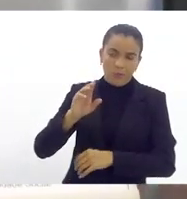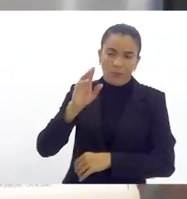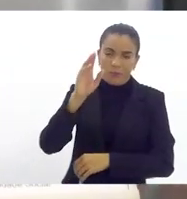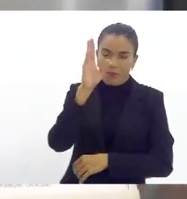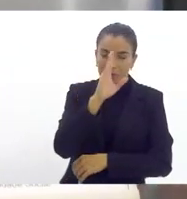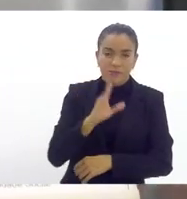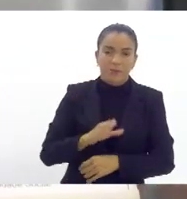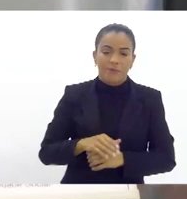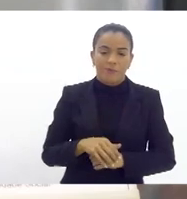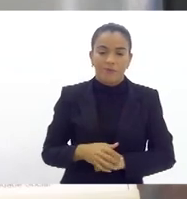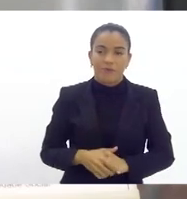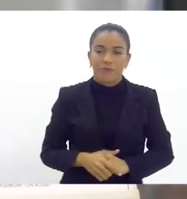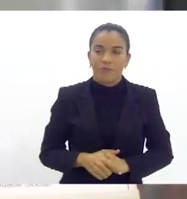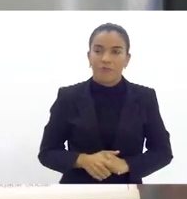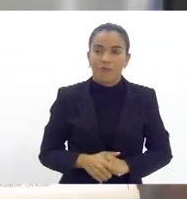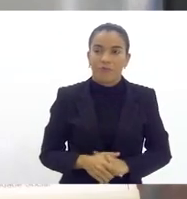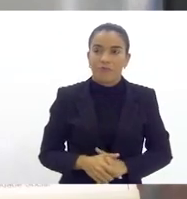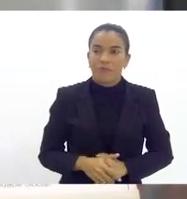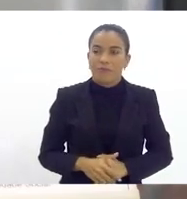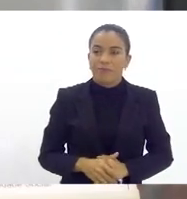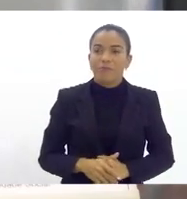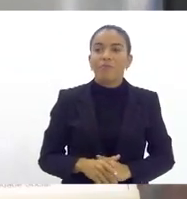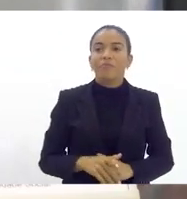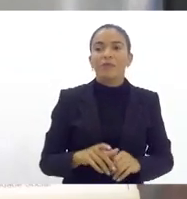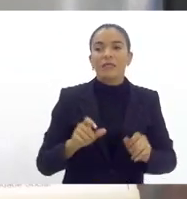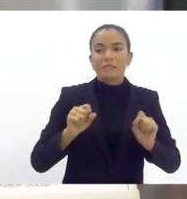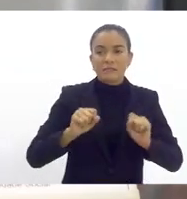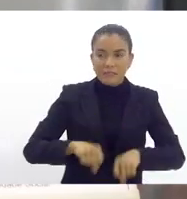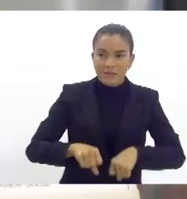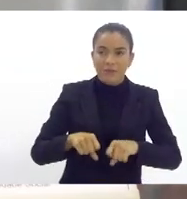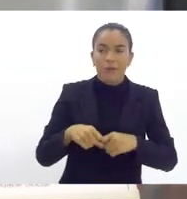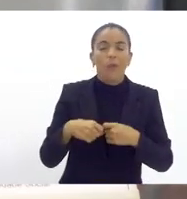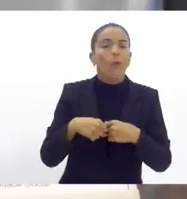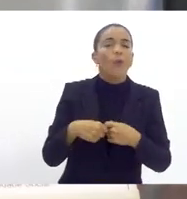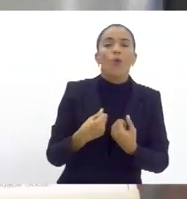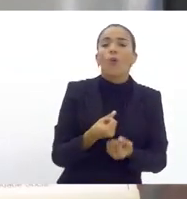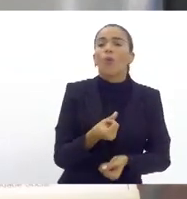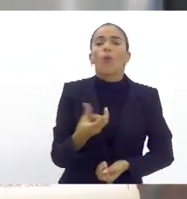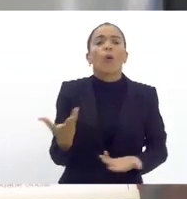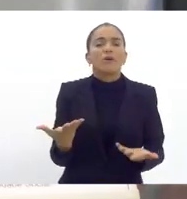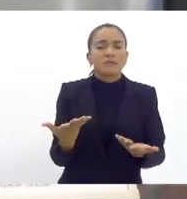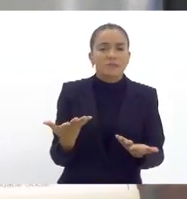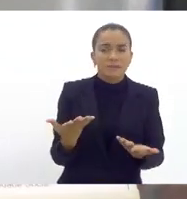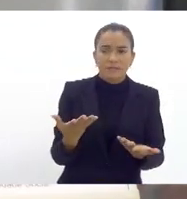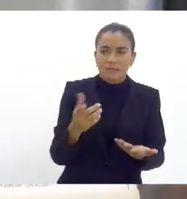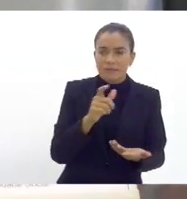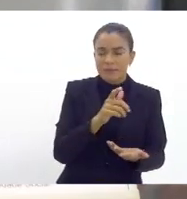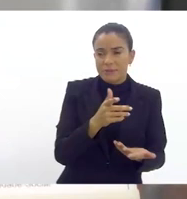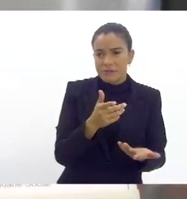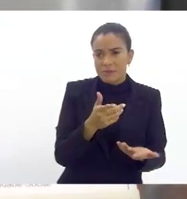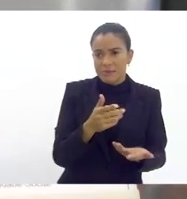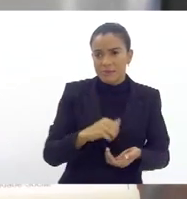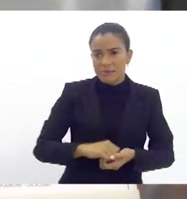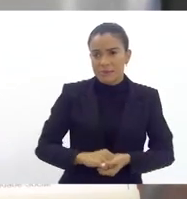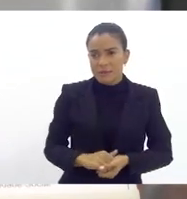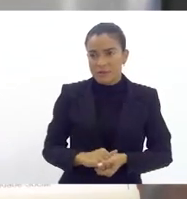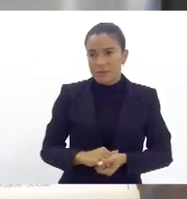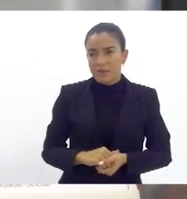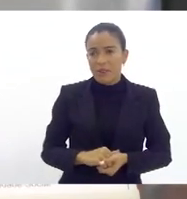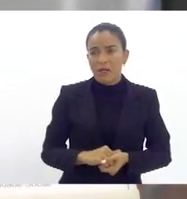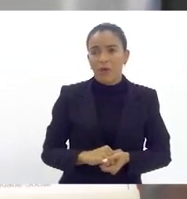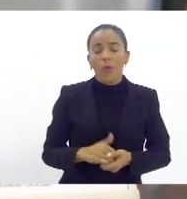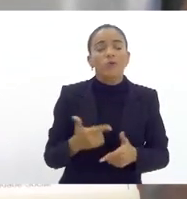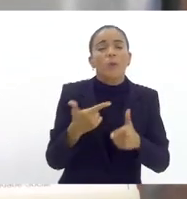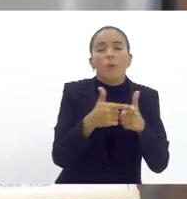nesse sentido que tem feito sim para o Quais são as os maiores